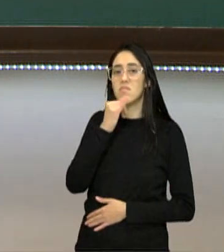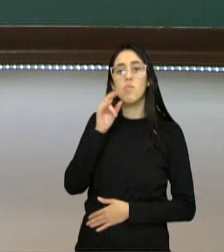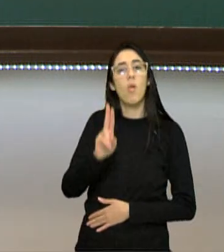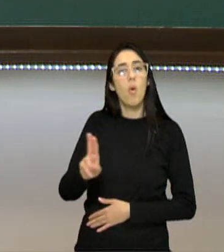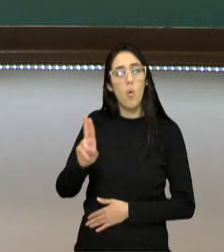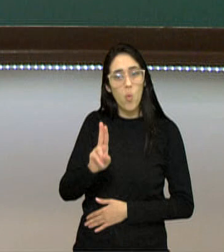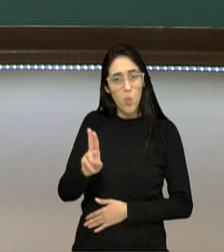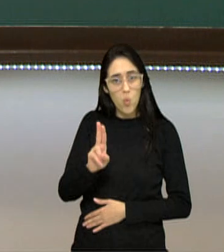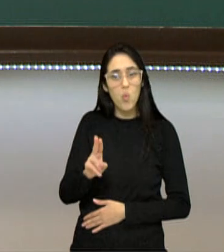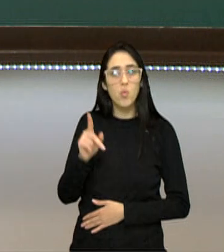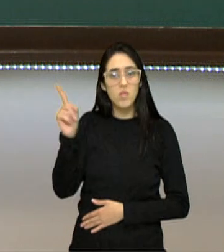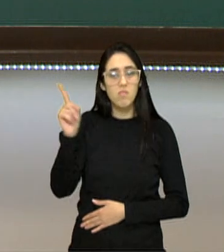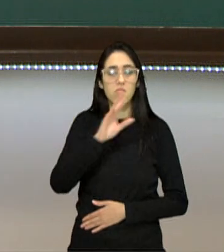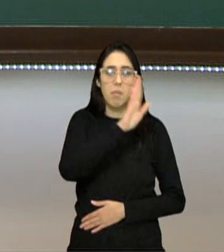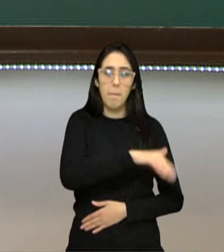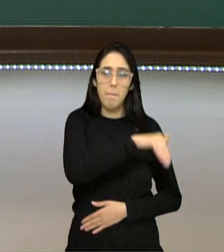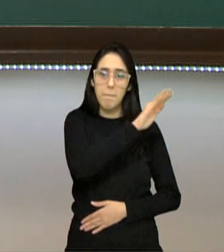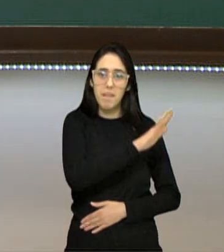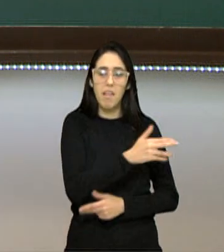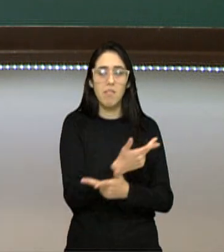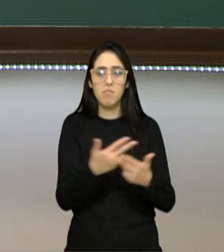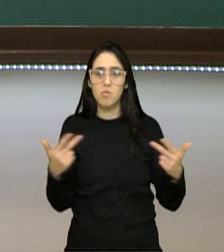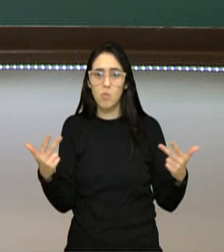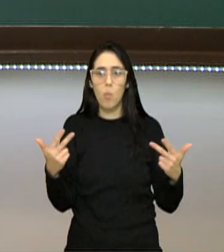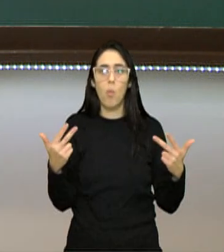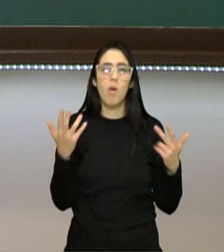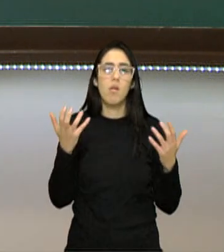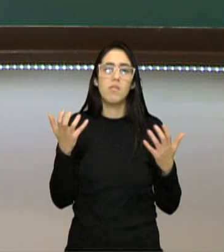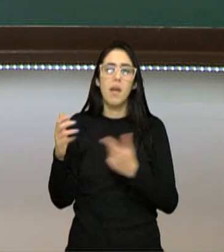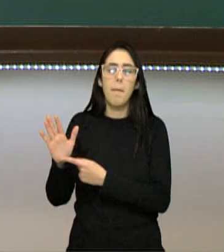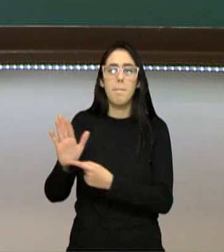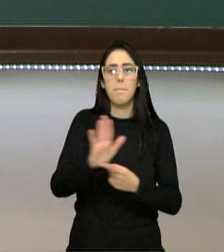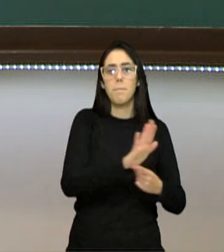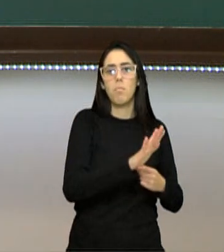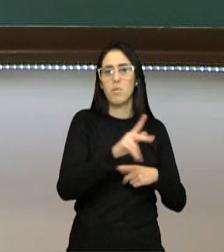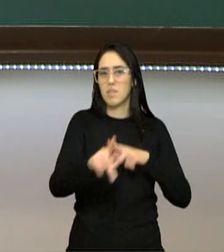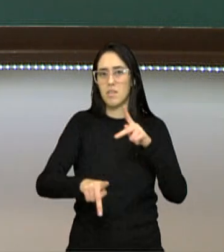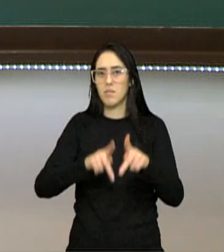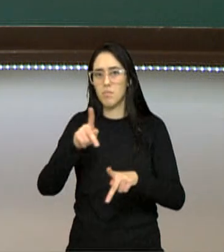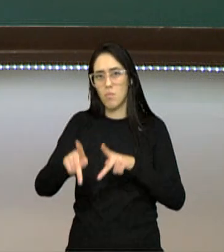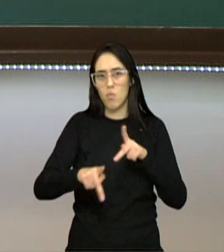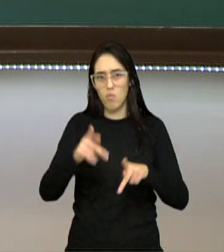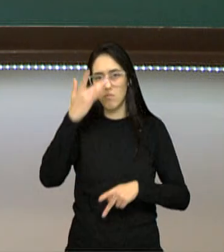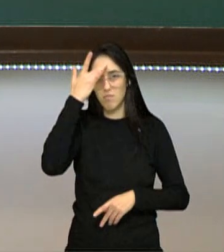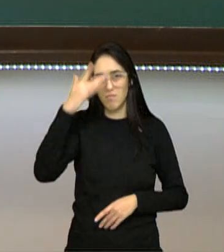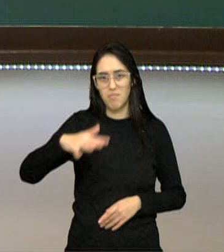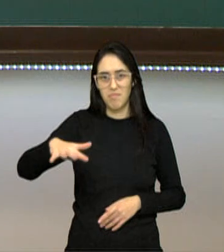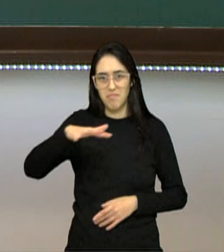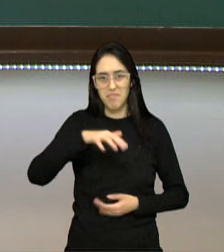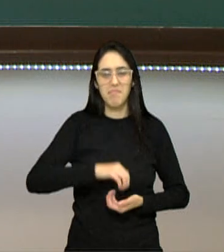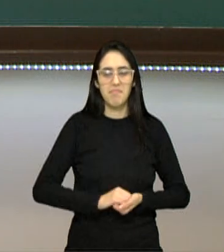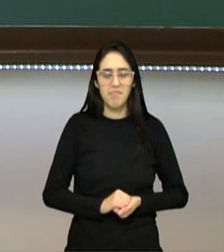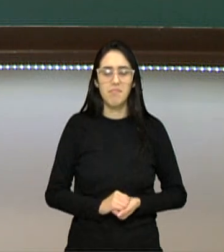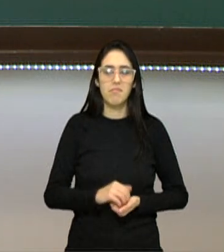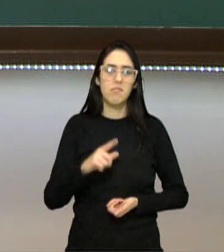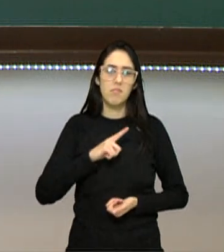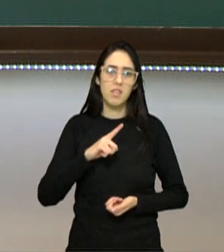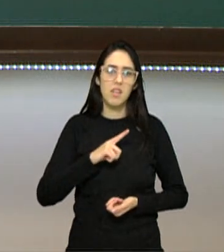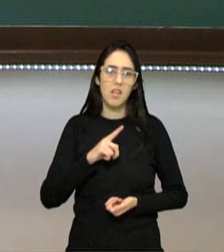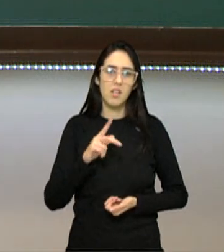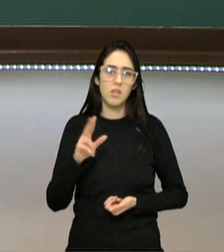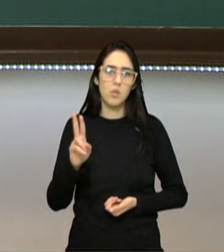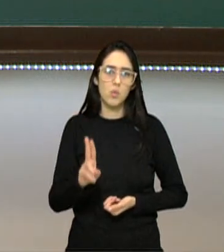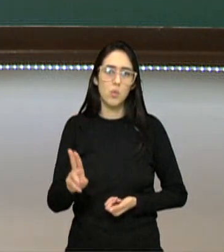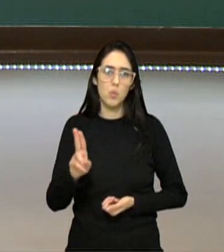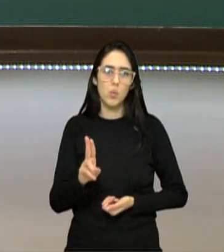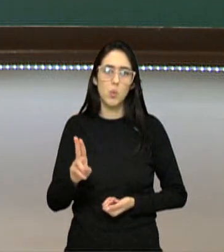utilizava para pintar, o que eles queriam retratar nas pinturas rupestres, que é como nós